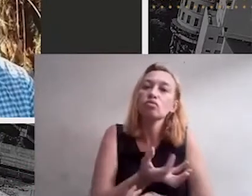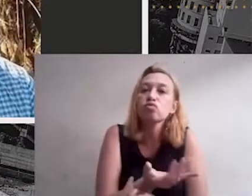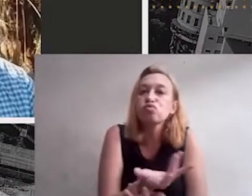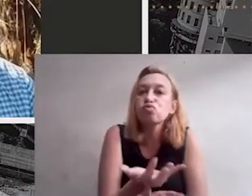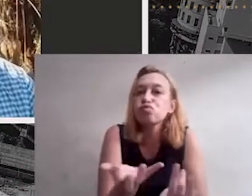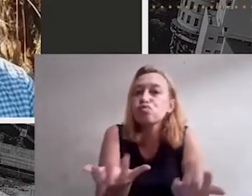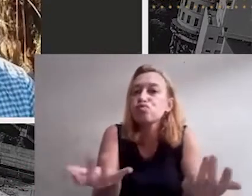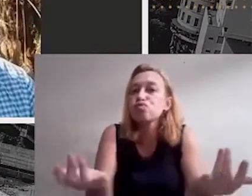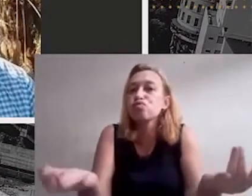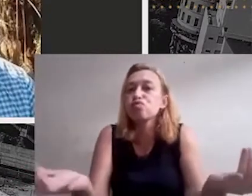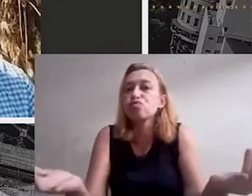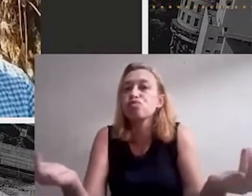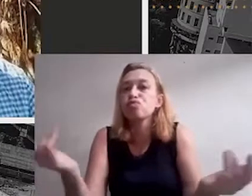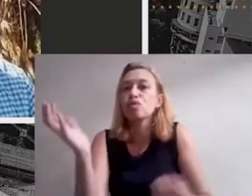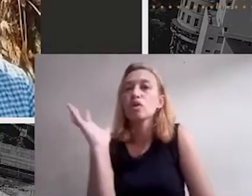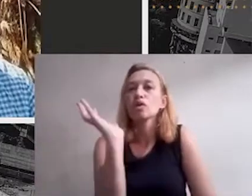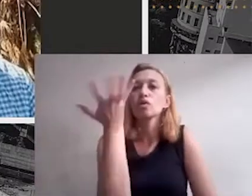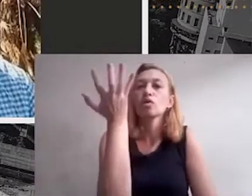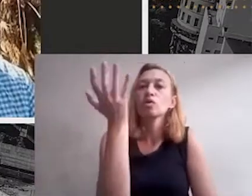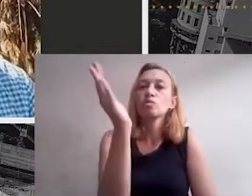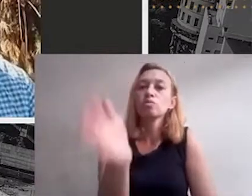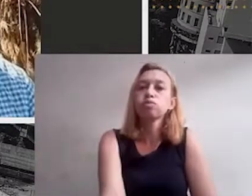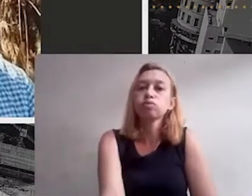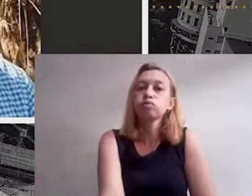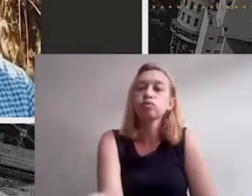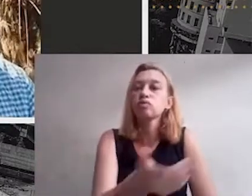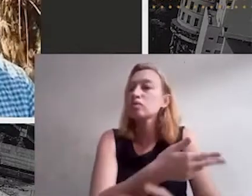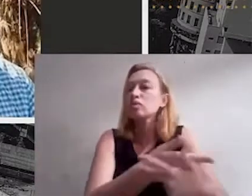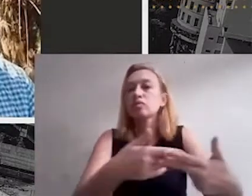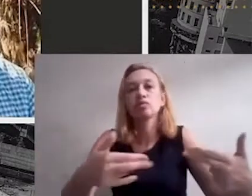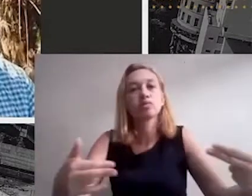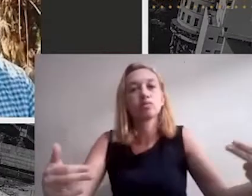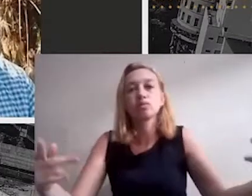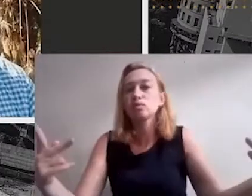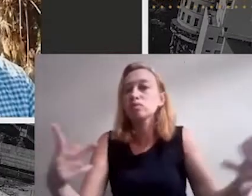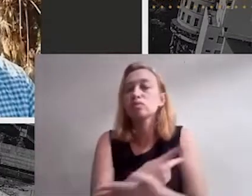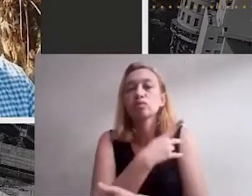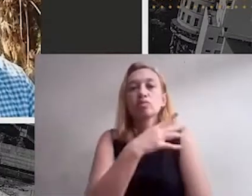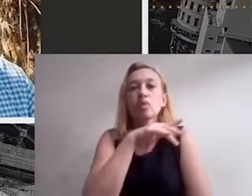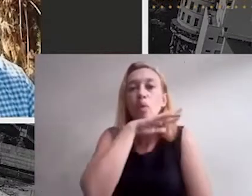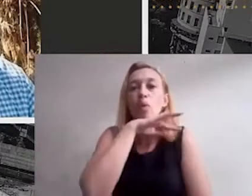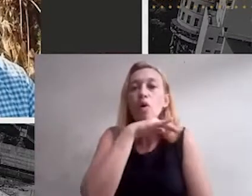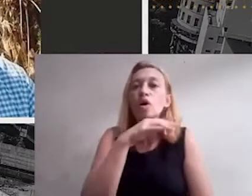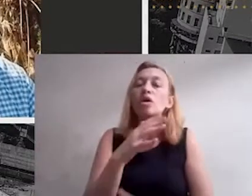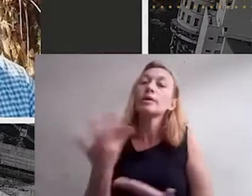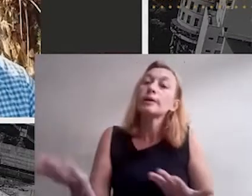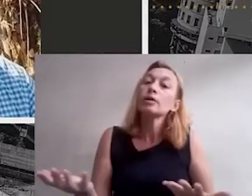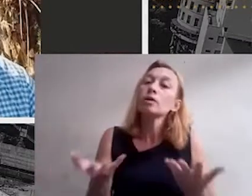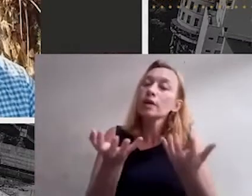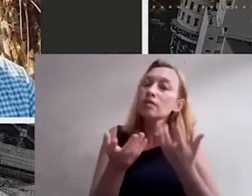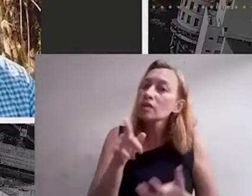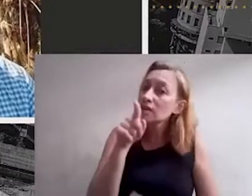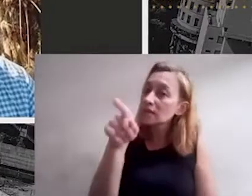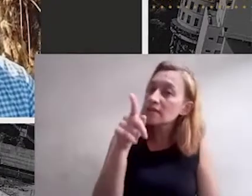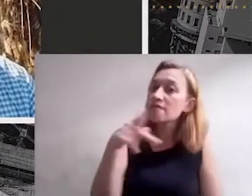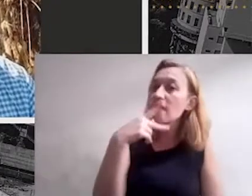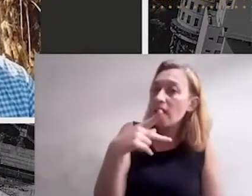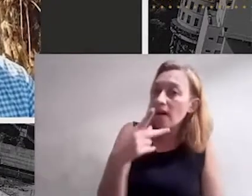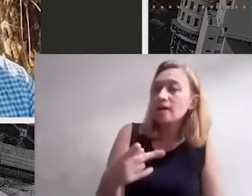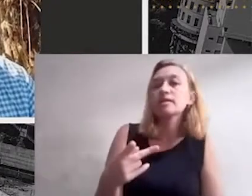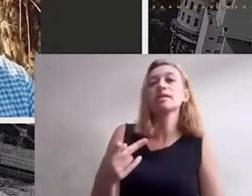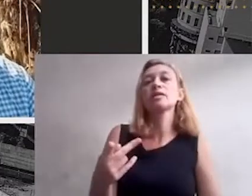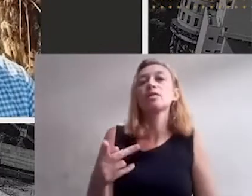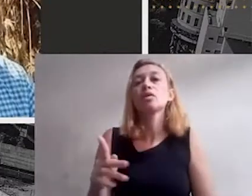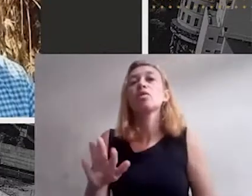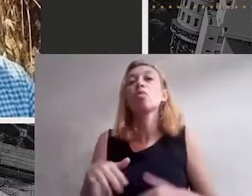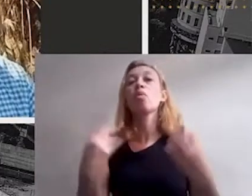tudo isso subindo de alguns anos para cá. E eu queria que você falasse disso, qual é o maior desafio